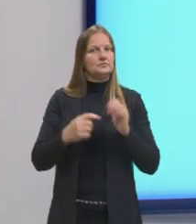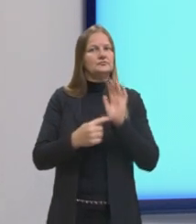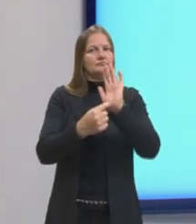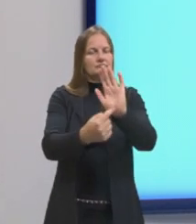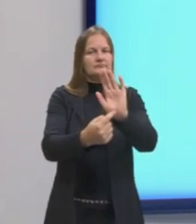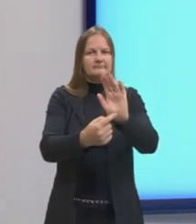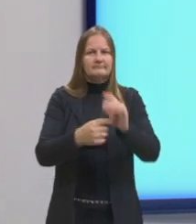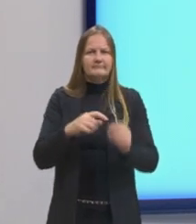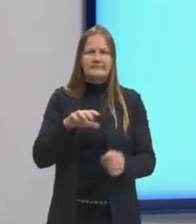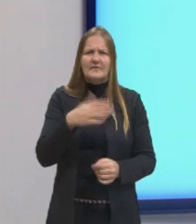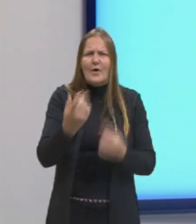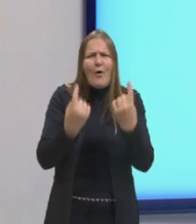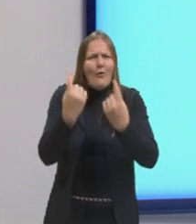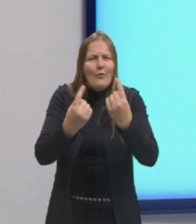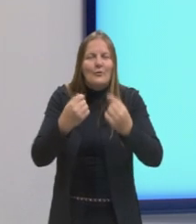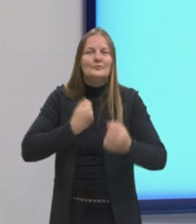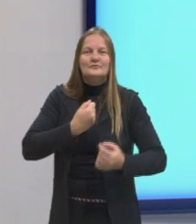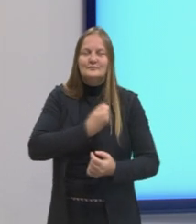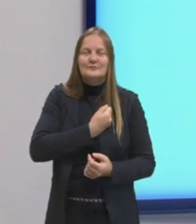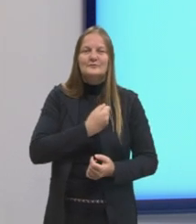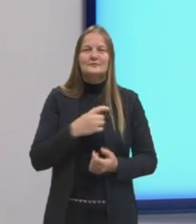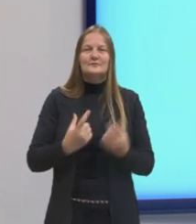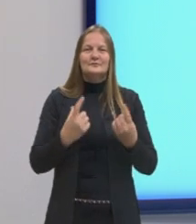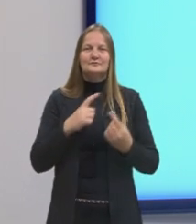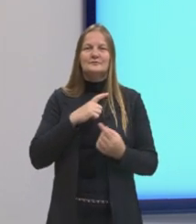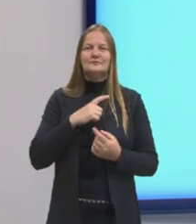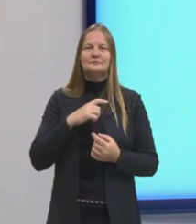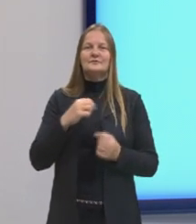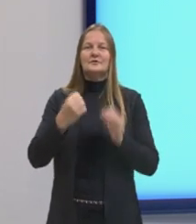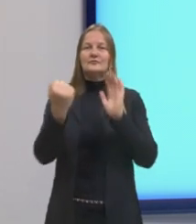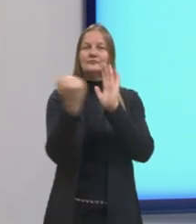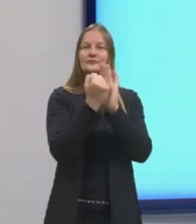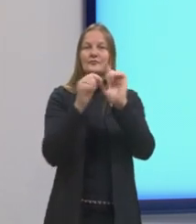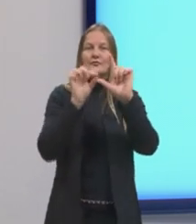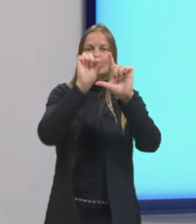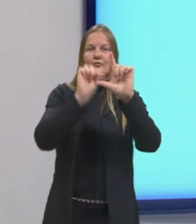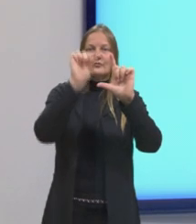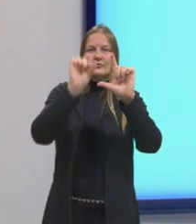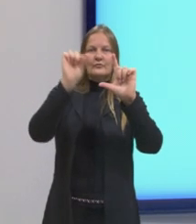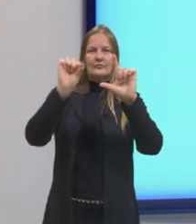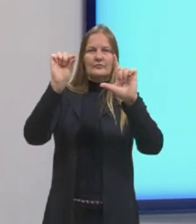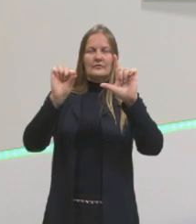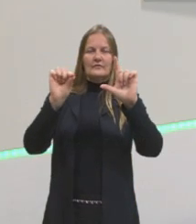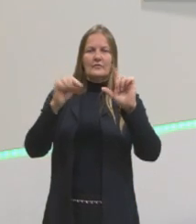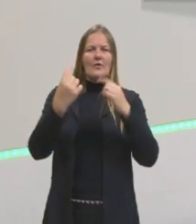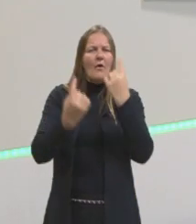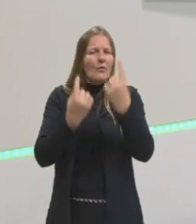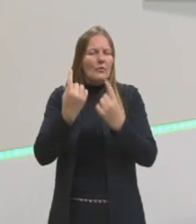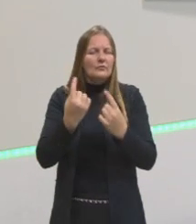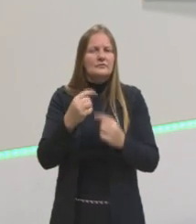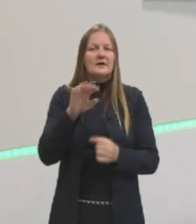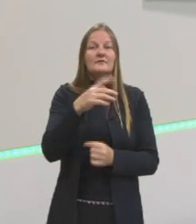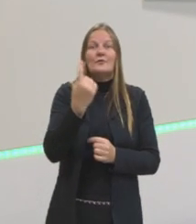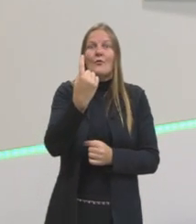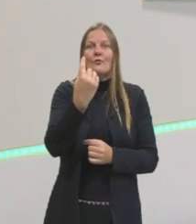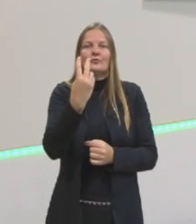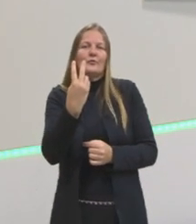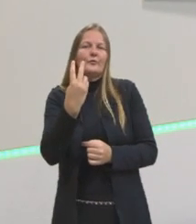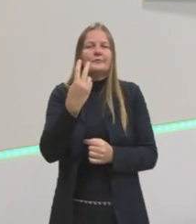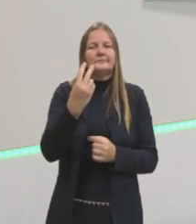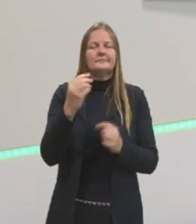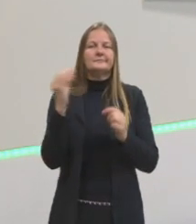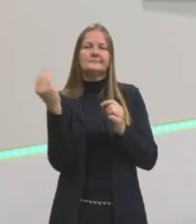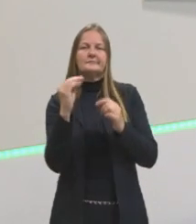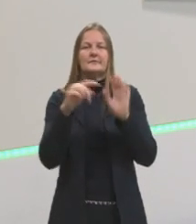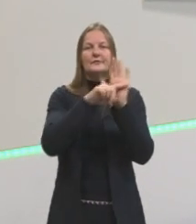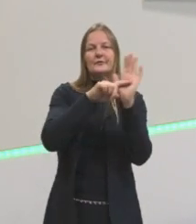é que alguns números sendo marcado no gráfico alguns não todos aí a gente de duas às vezes aparece ali dois